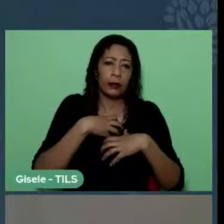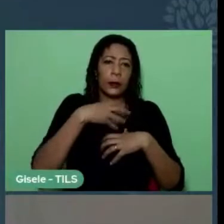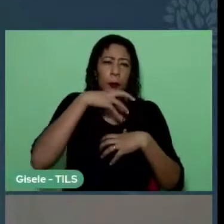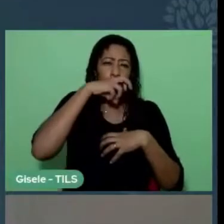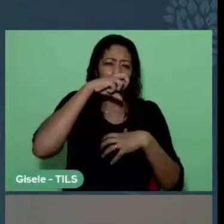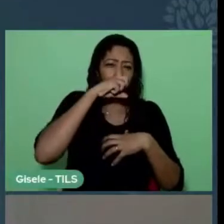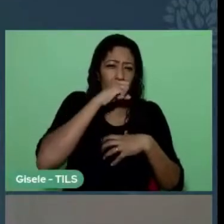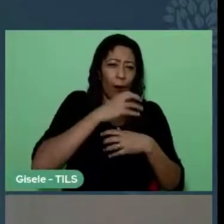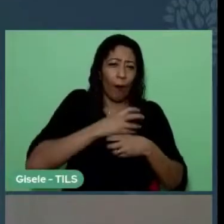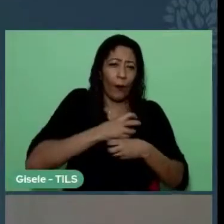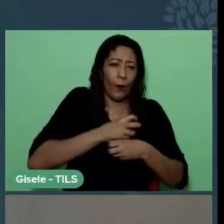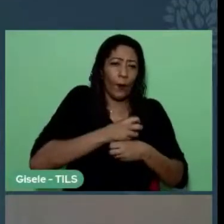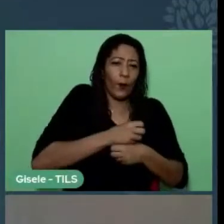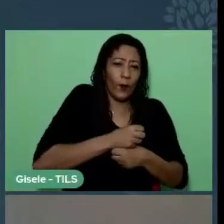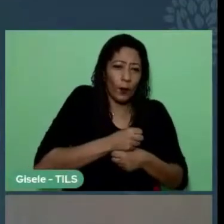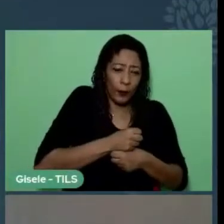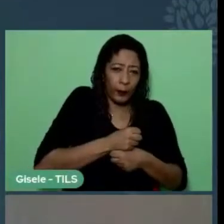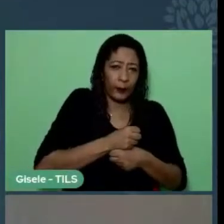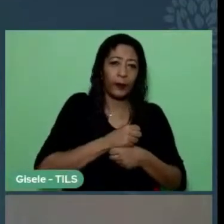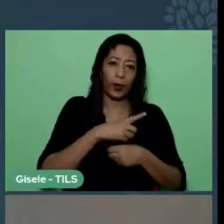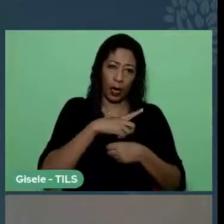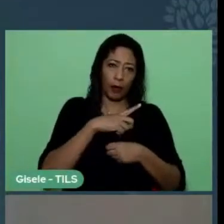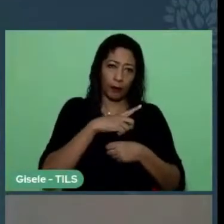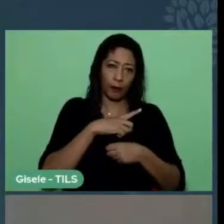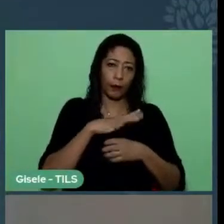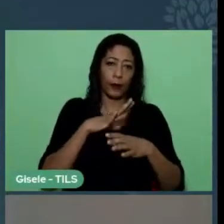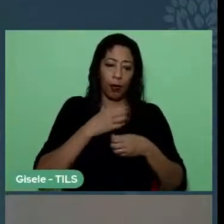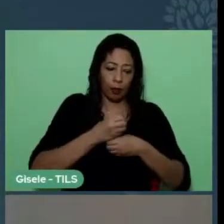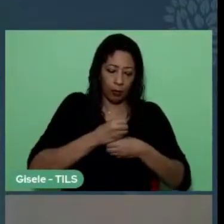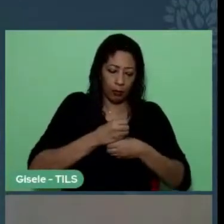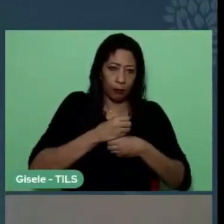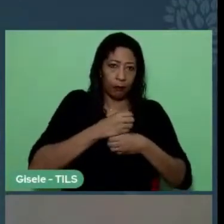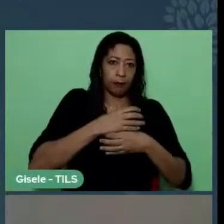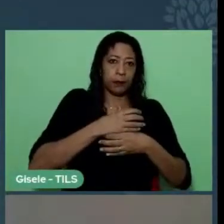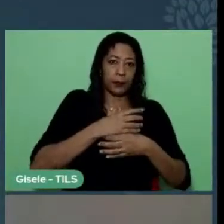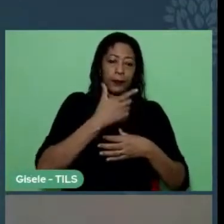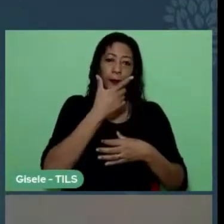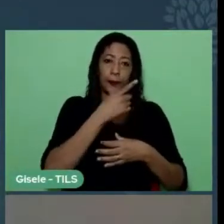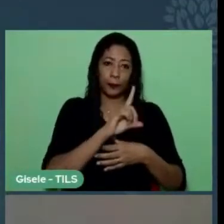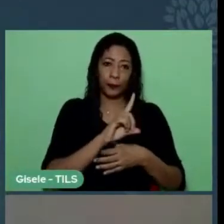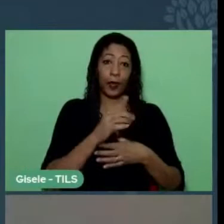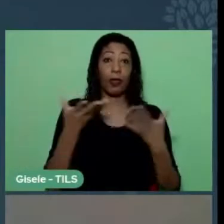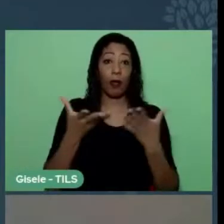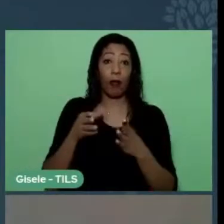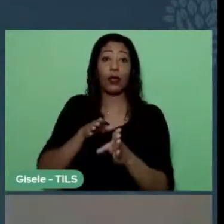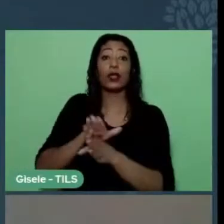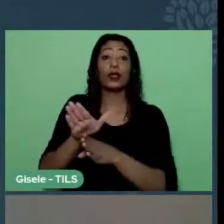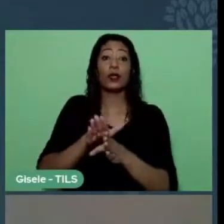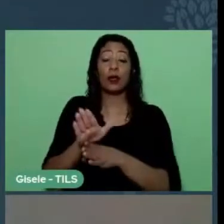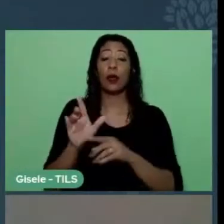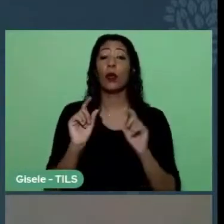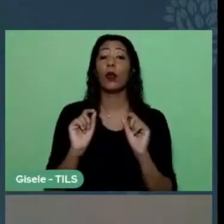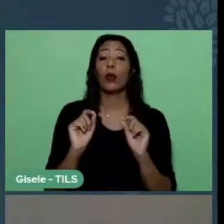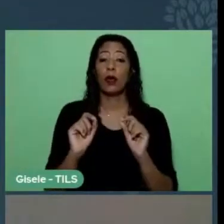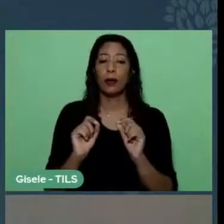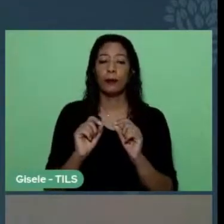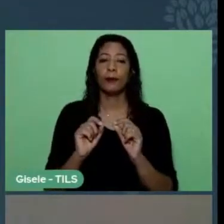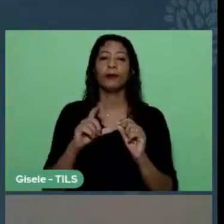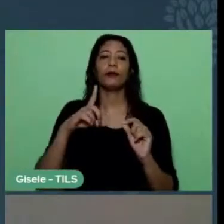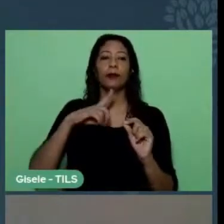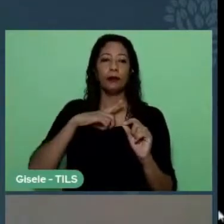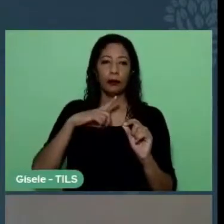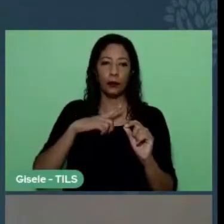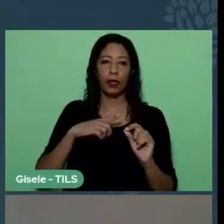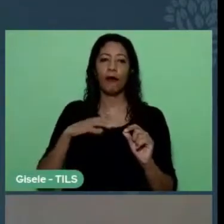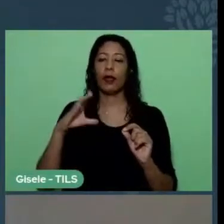o broncodilatador ele é muito eficaz. Então, hoje em dia, a recomendação que a gente dá é, sempre o paciente vai estar com